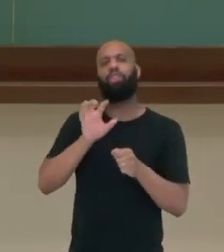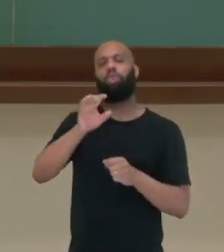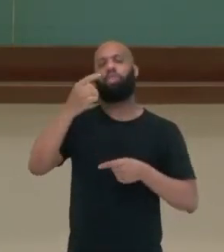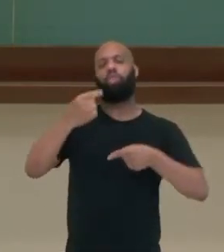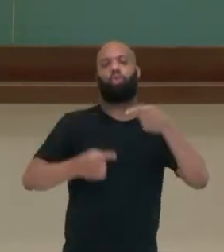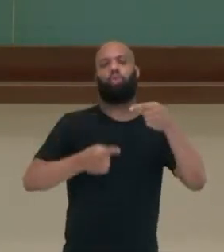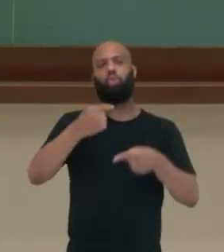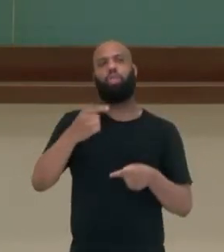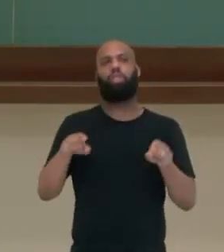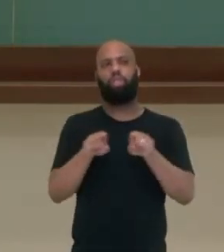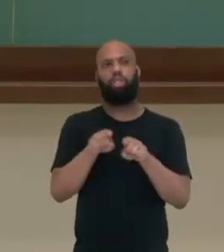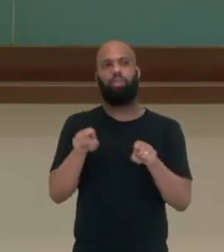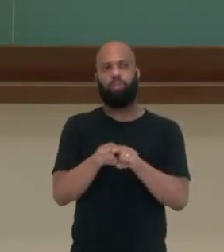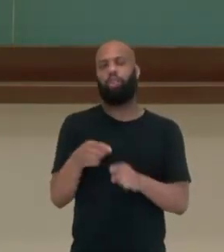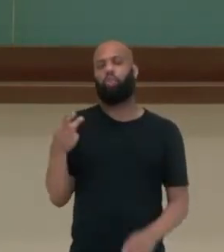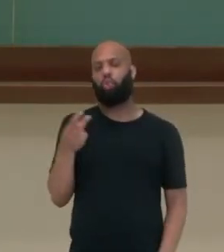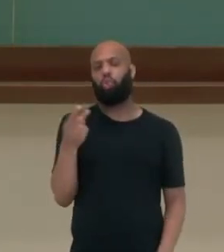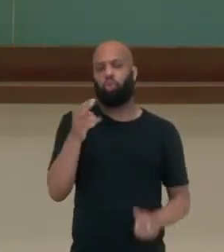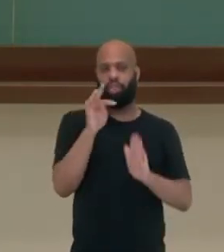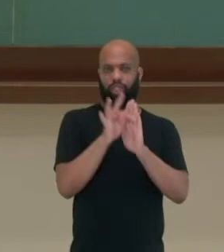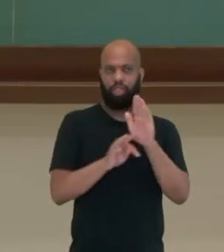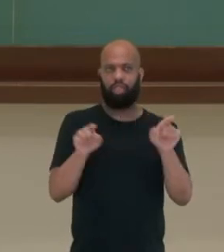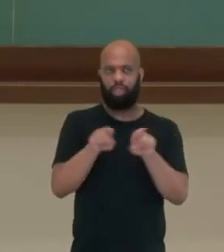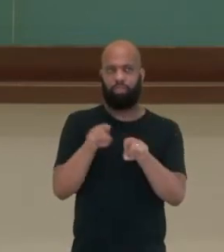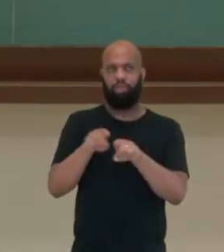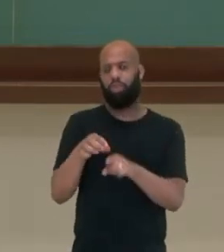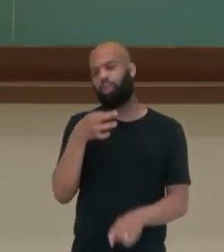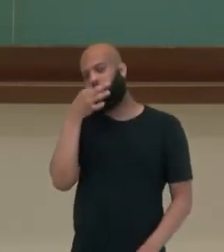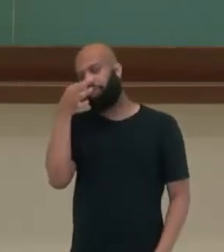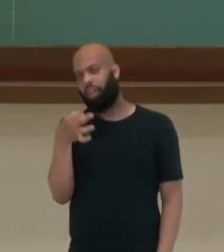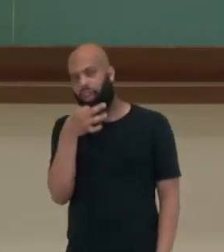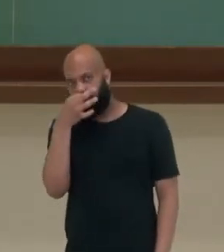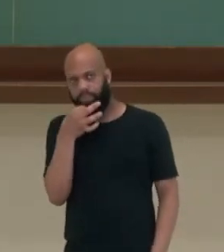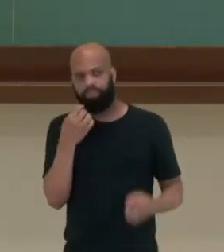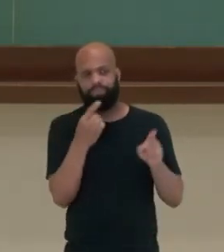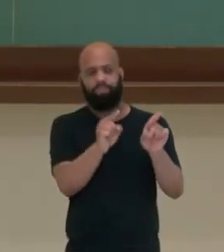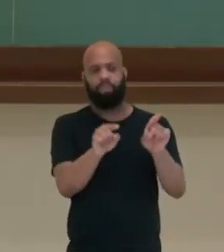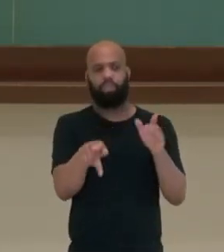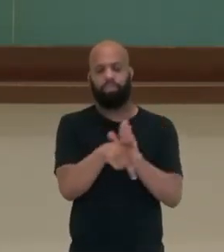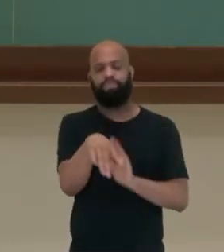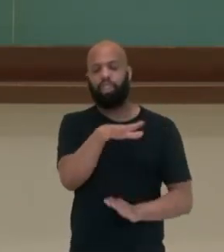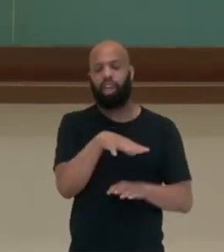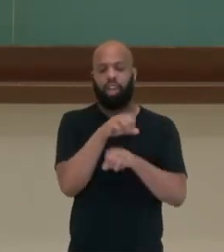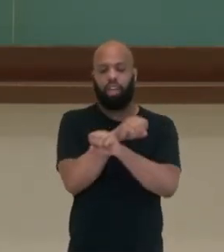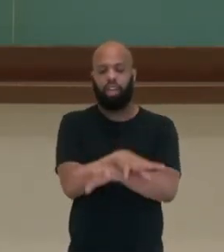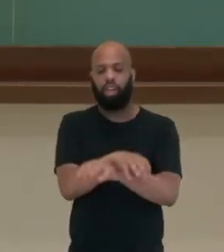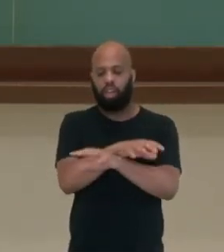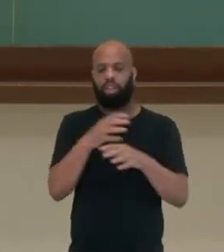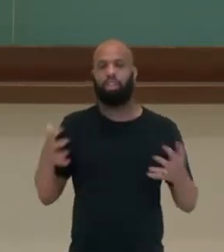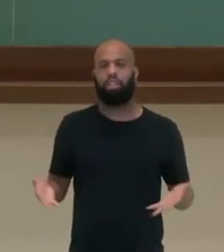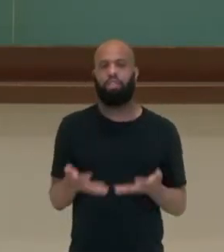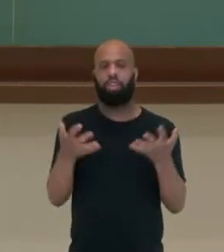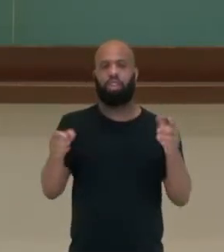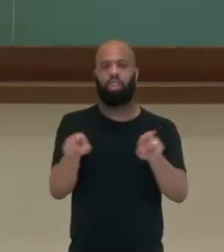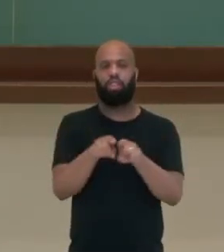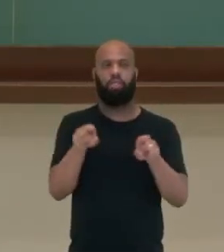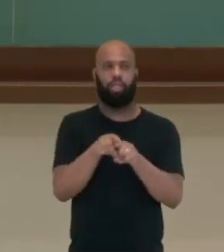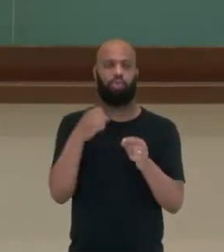discussão aqui nos dois textos, a crítica ao mercado, ao consumo, a